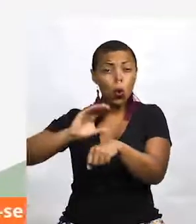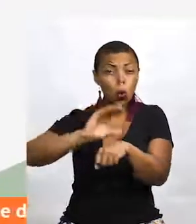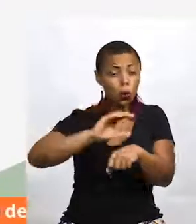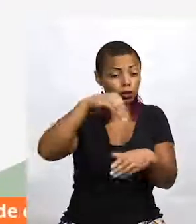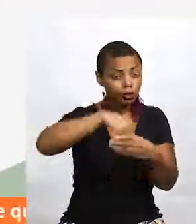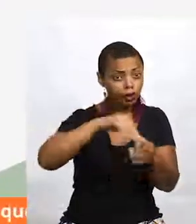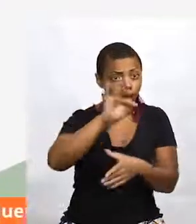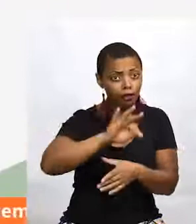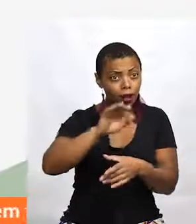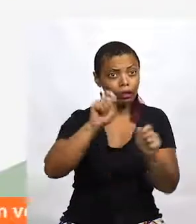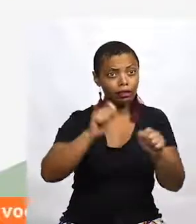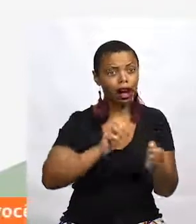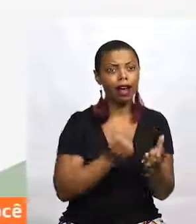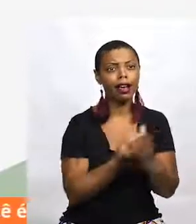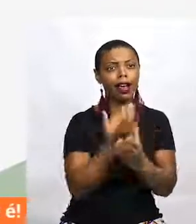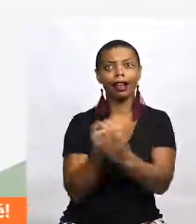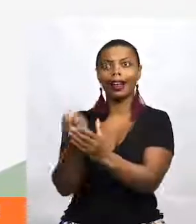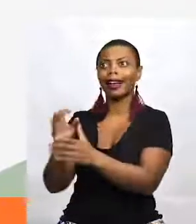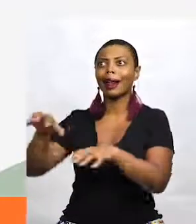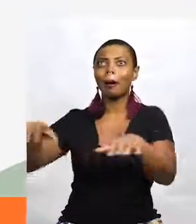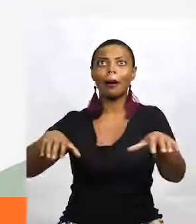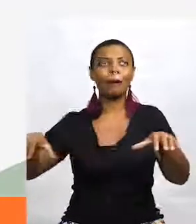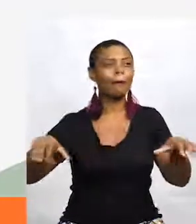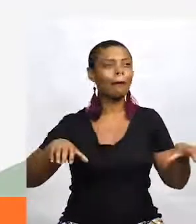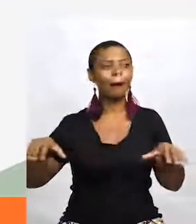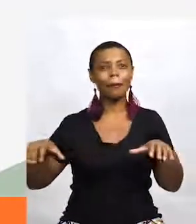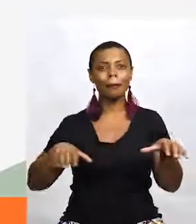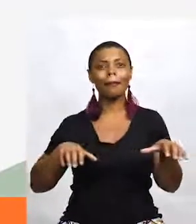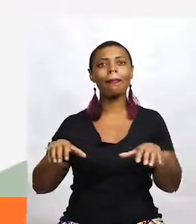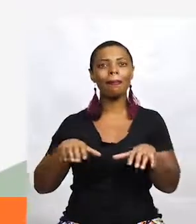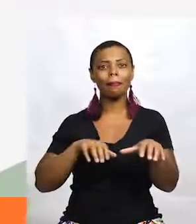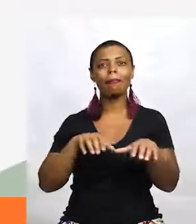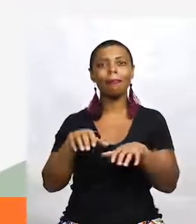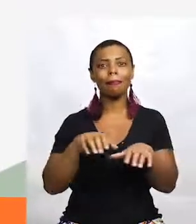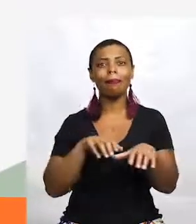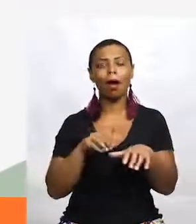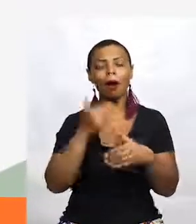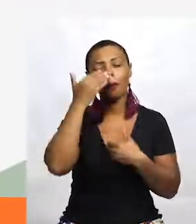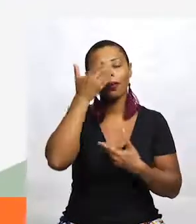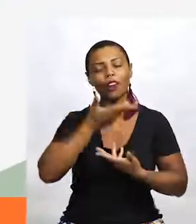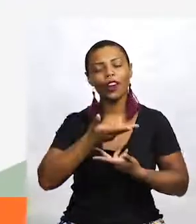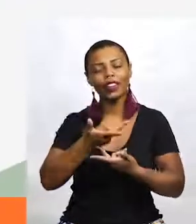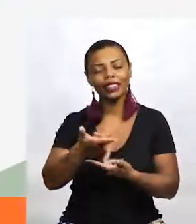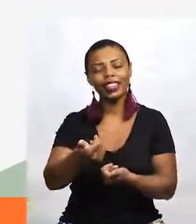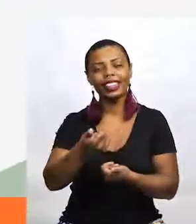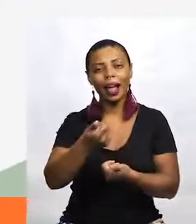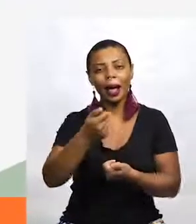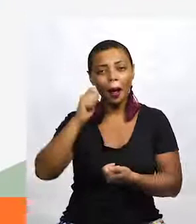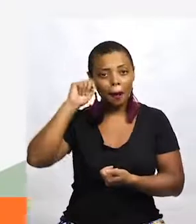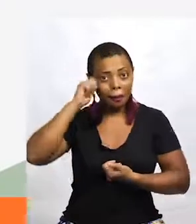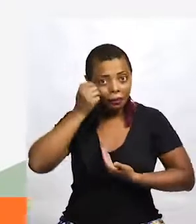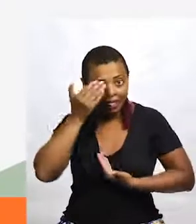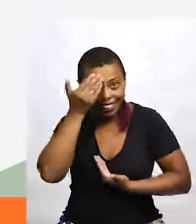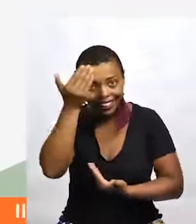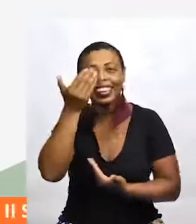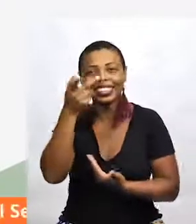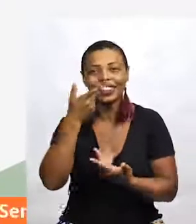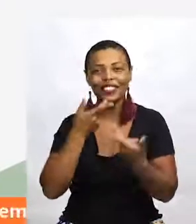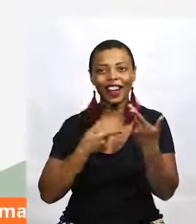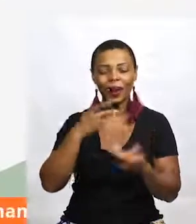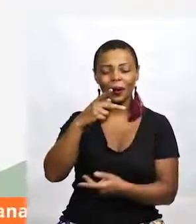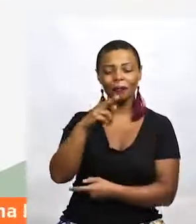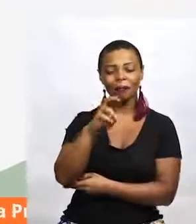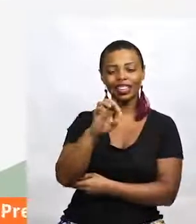universidade. Obrigada pelo convite, pretidão, como disse você. E eu já adotei. Muito obrigada, é um prazer falar para